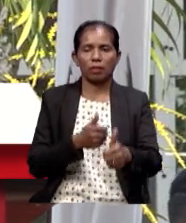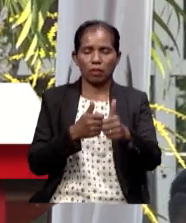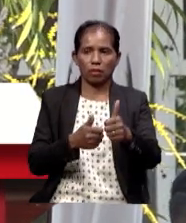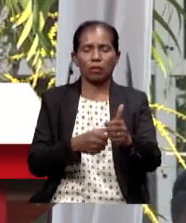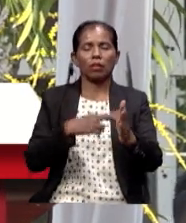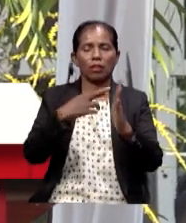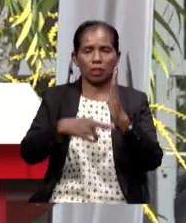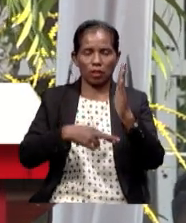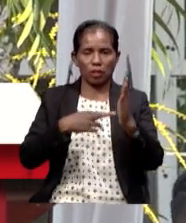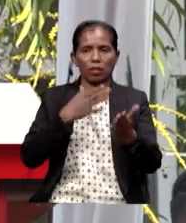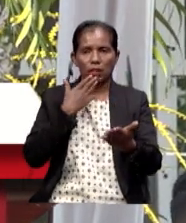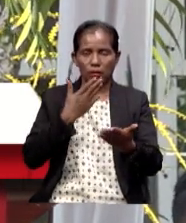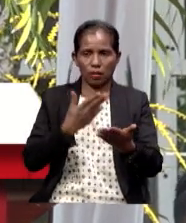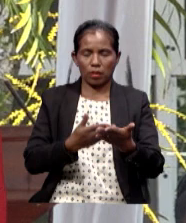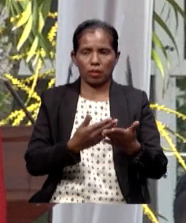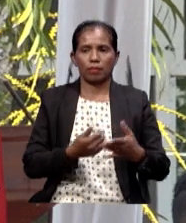cumpra qualidade,